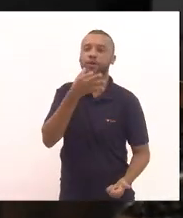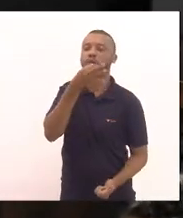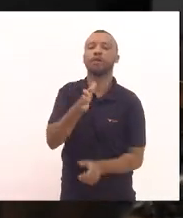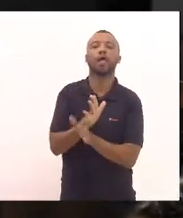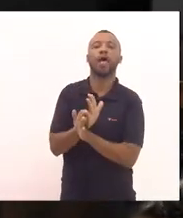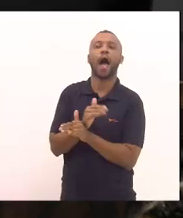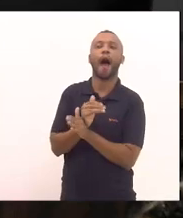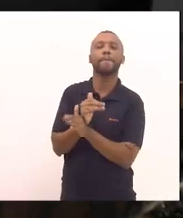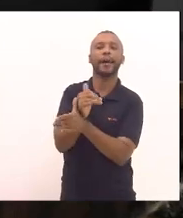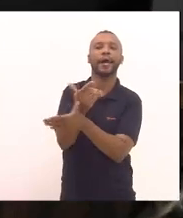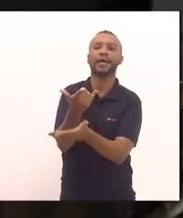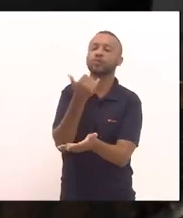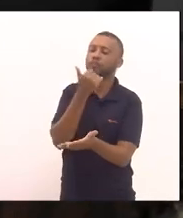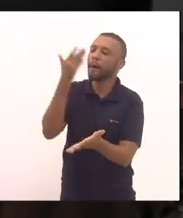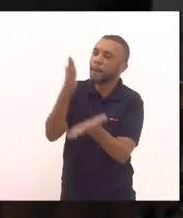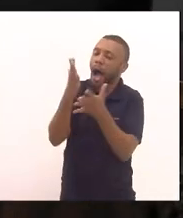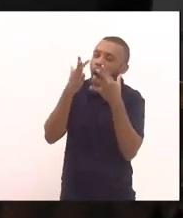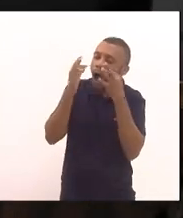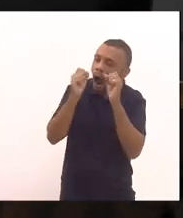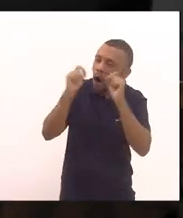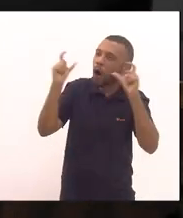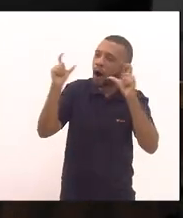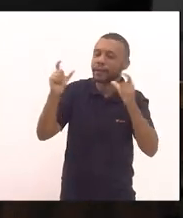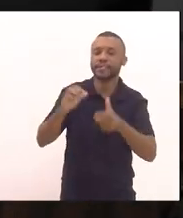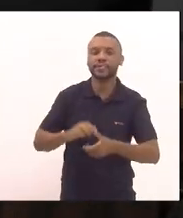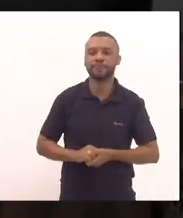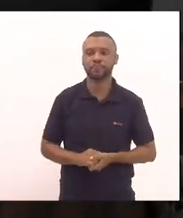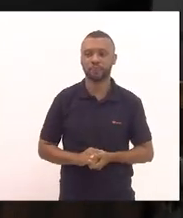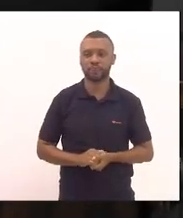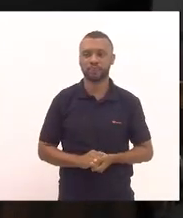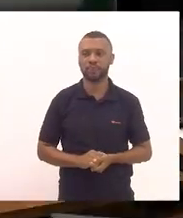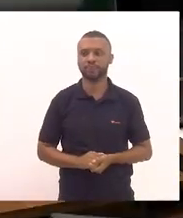Sub, corda, sub.